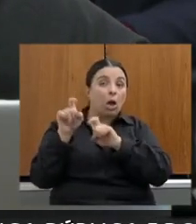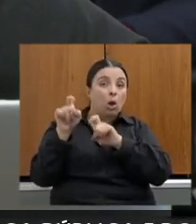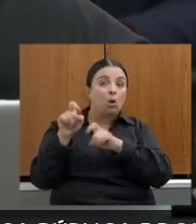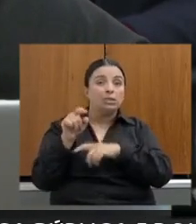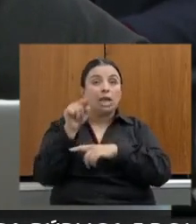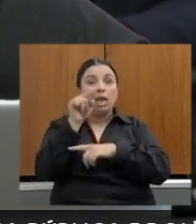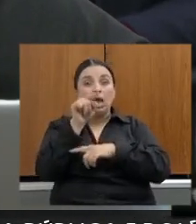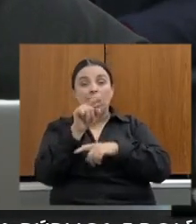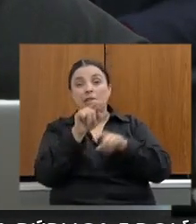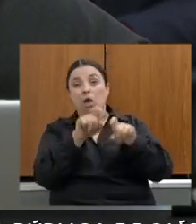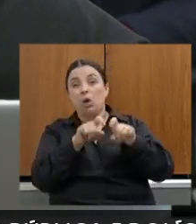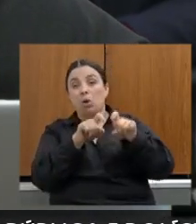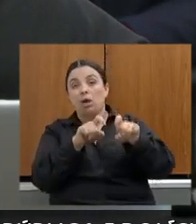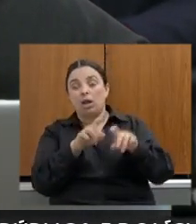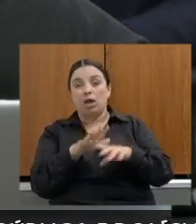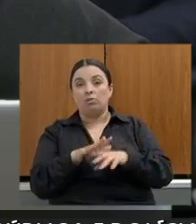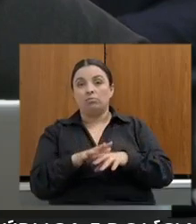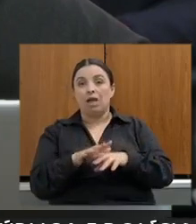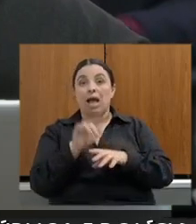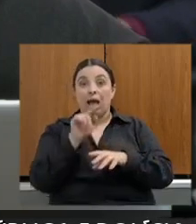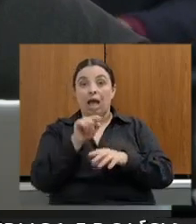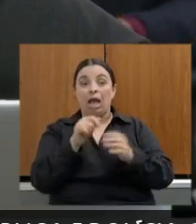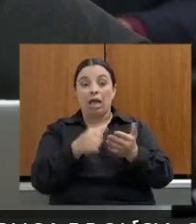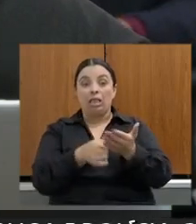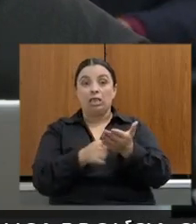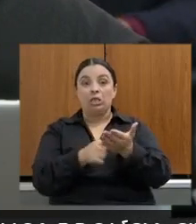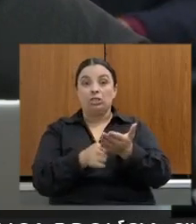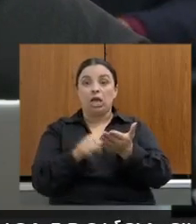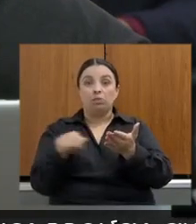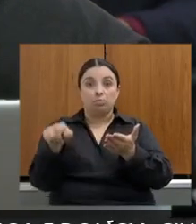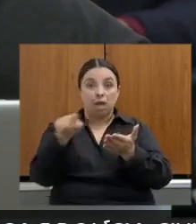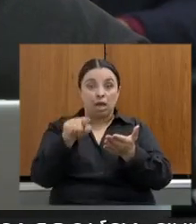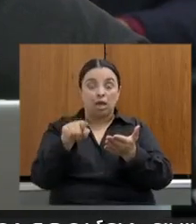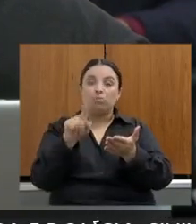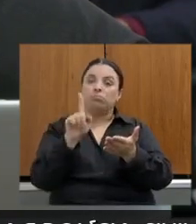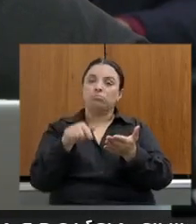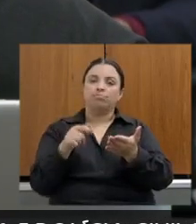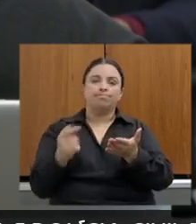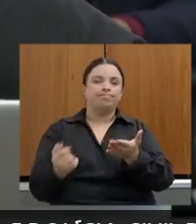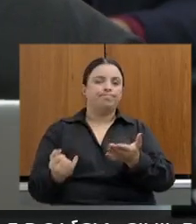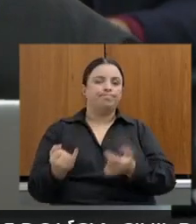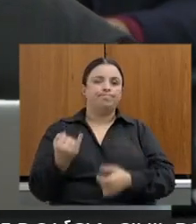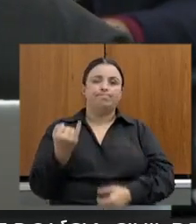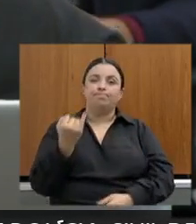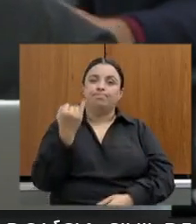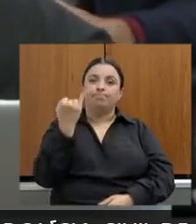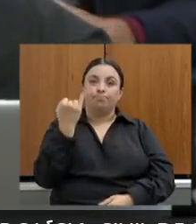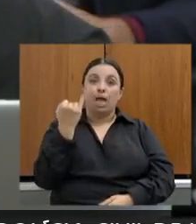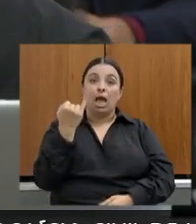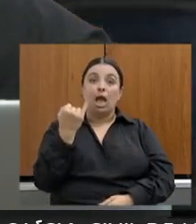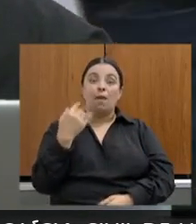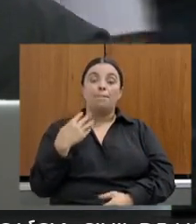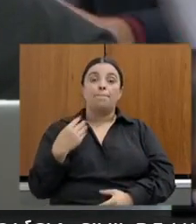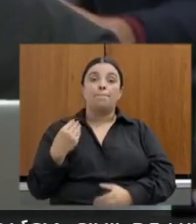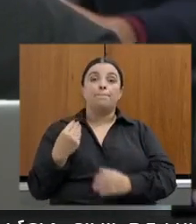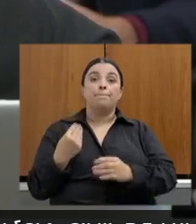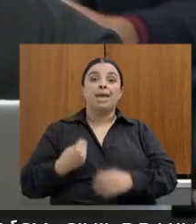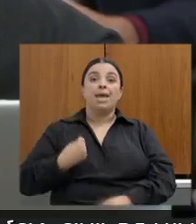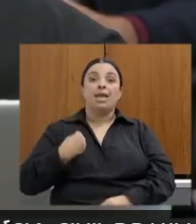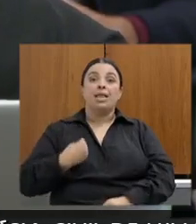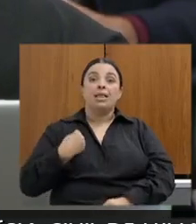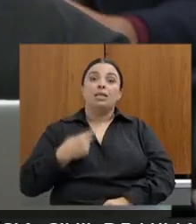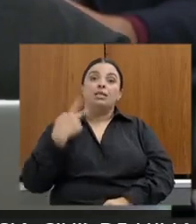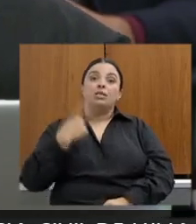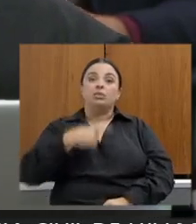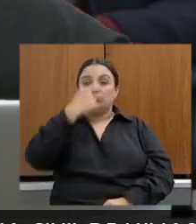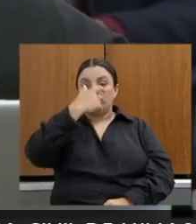rural a identidade para ele é o é fácil parte da Cidadania dele é